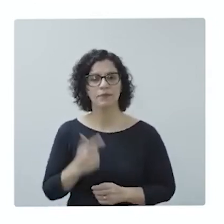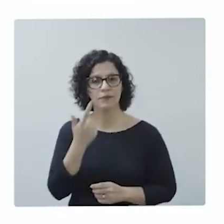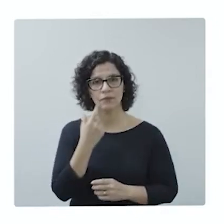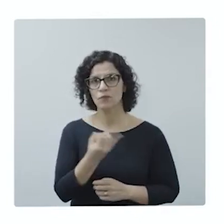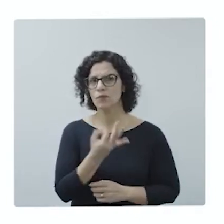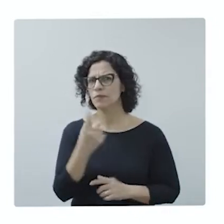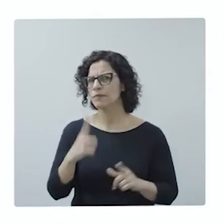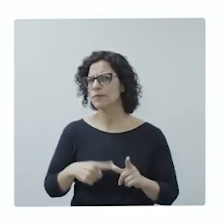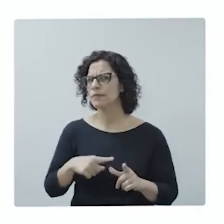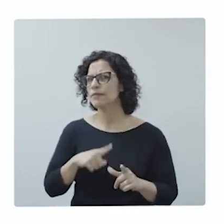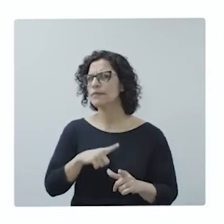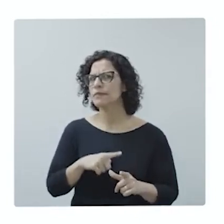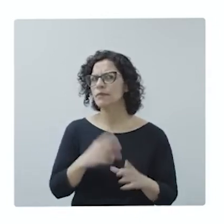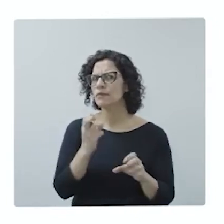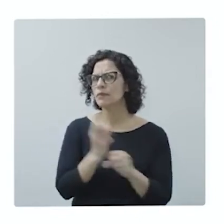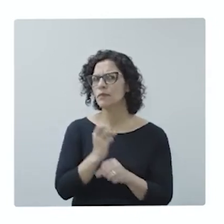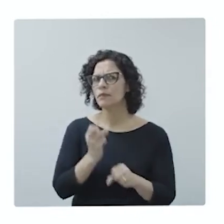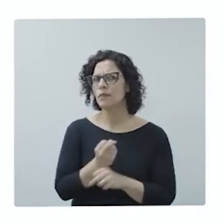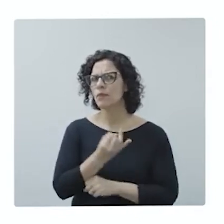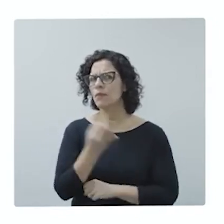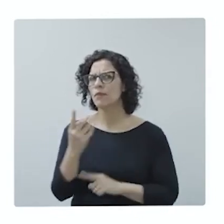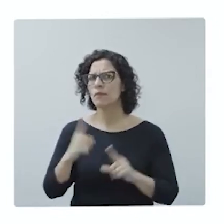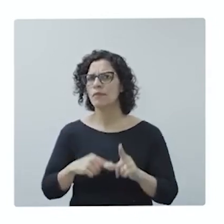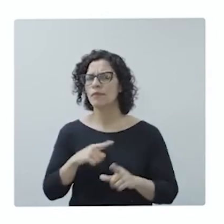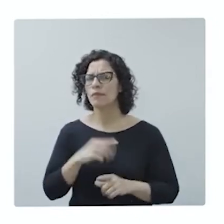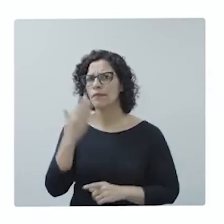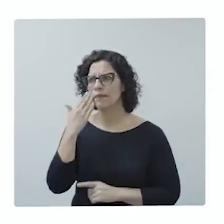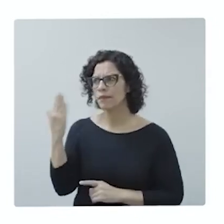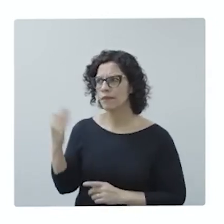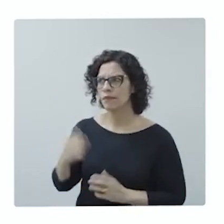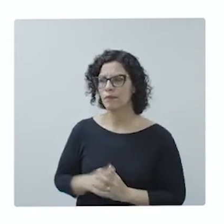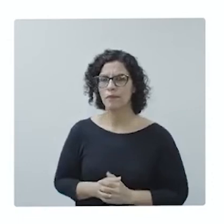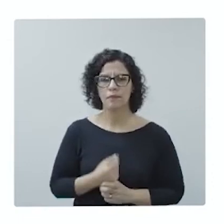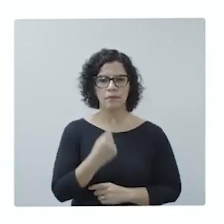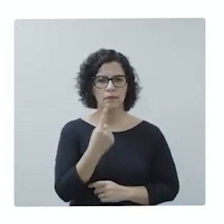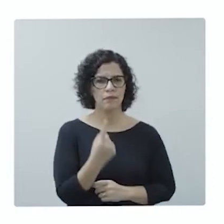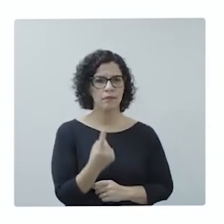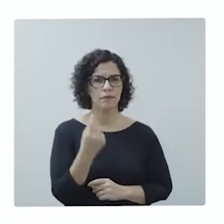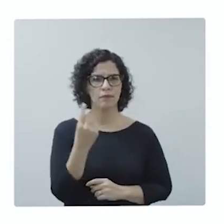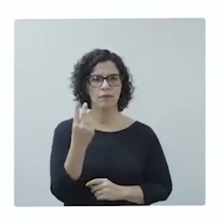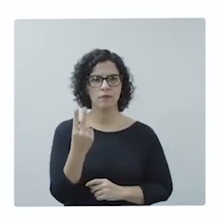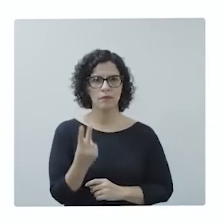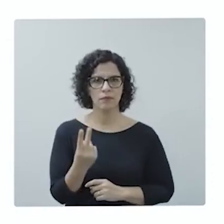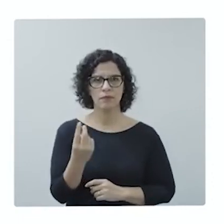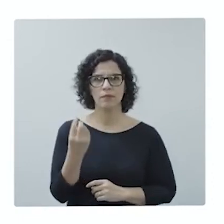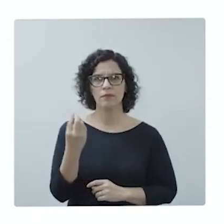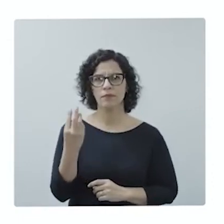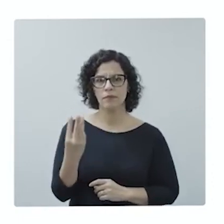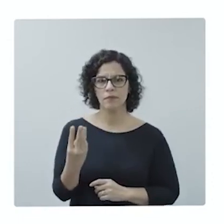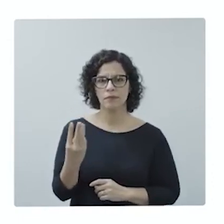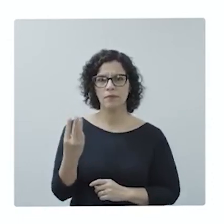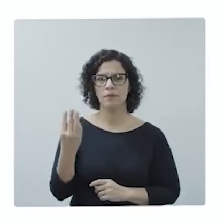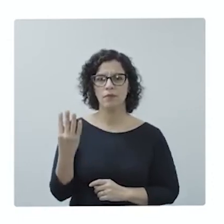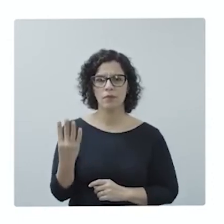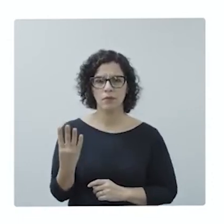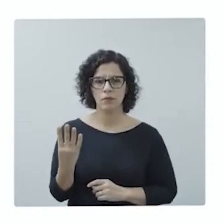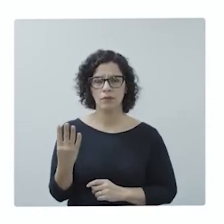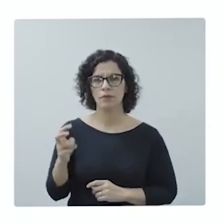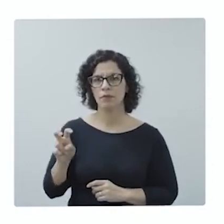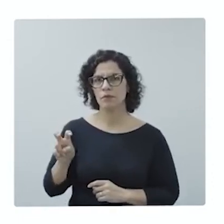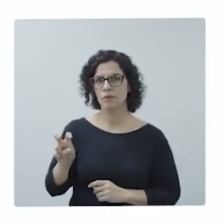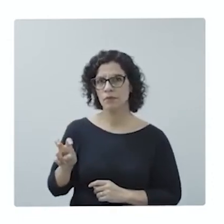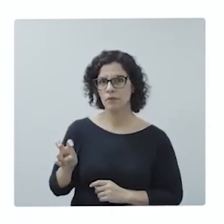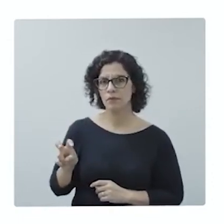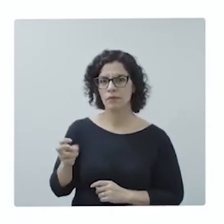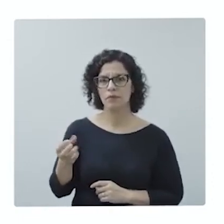Raposa. Conte aí comigo, quantas letras tem a palavra raposa? Uma,